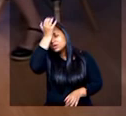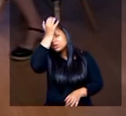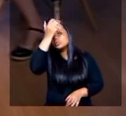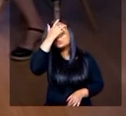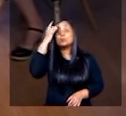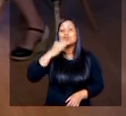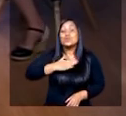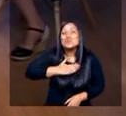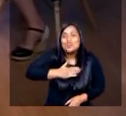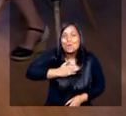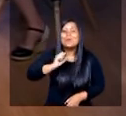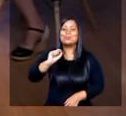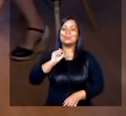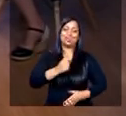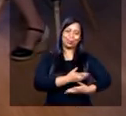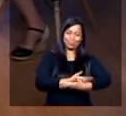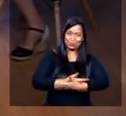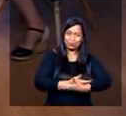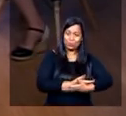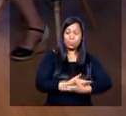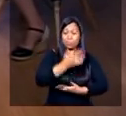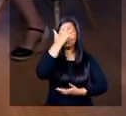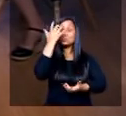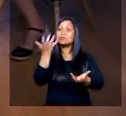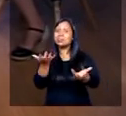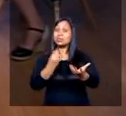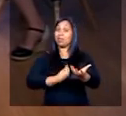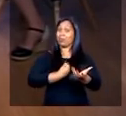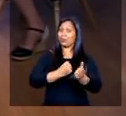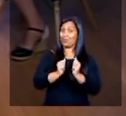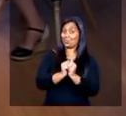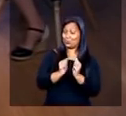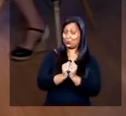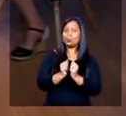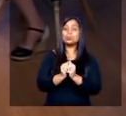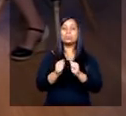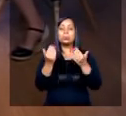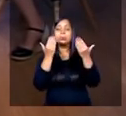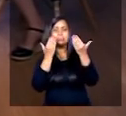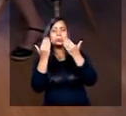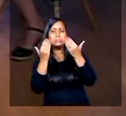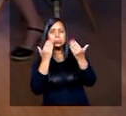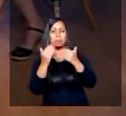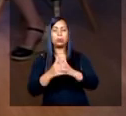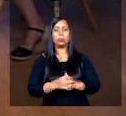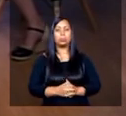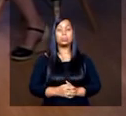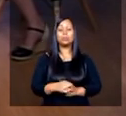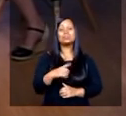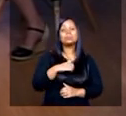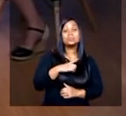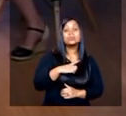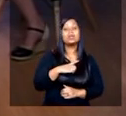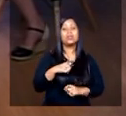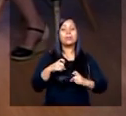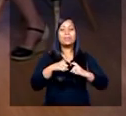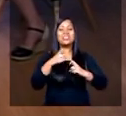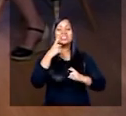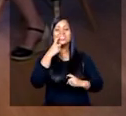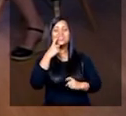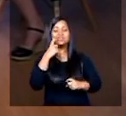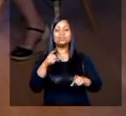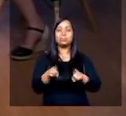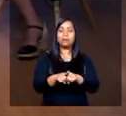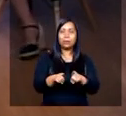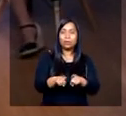que gosta de bebê, pessoas que queiram estar ali, psicólogos, a gente tem odontopediatra, a